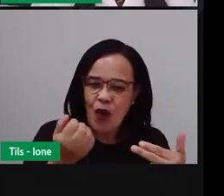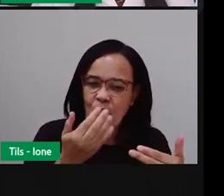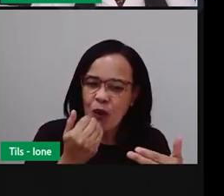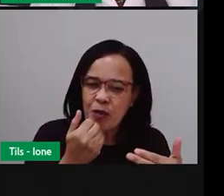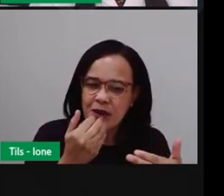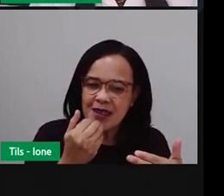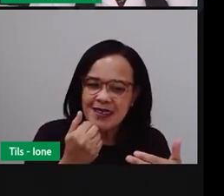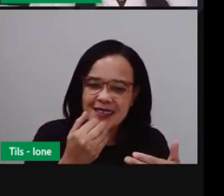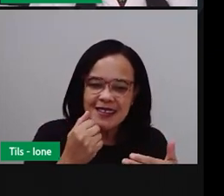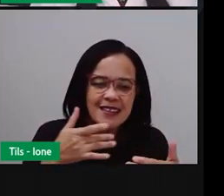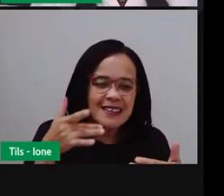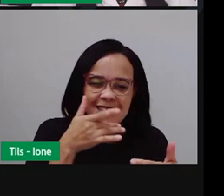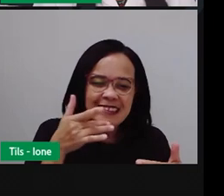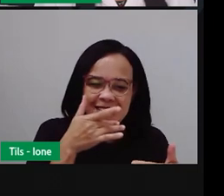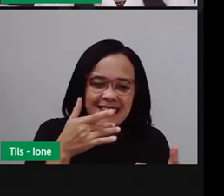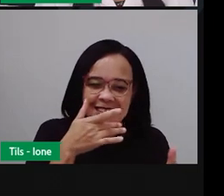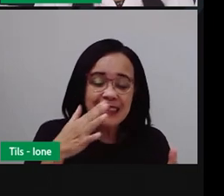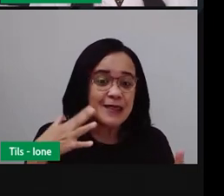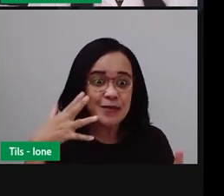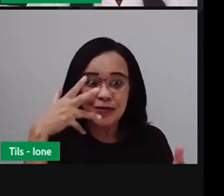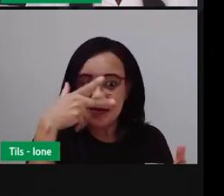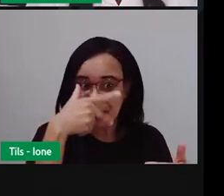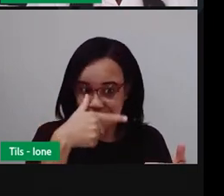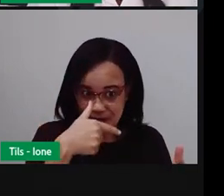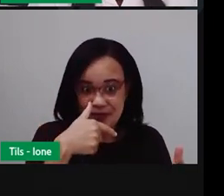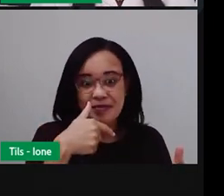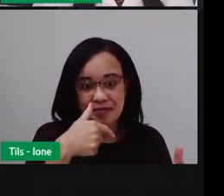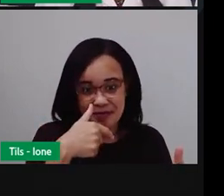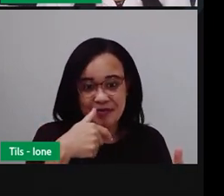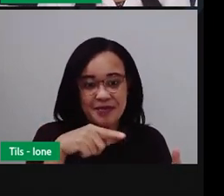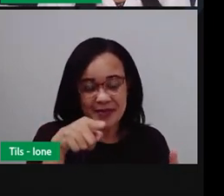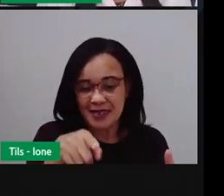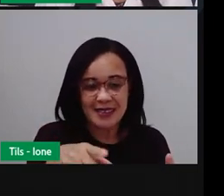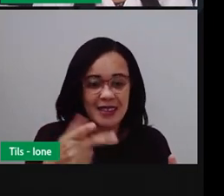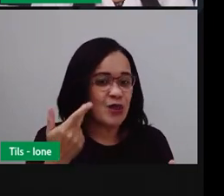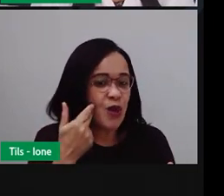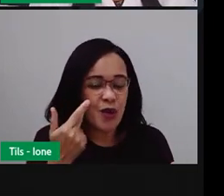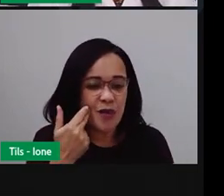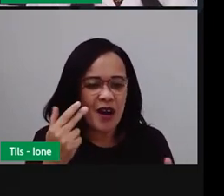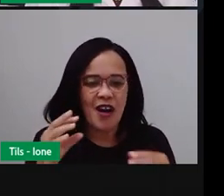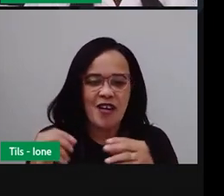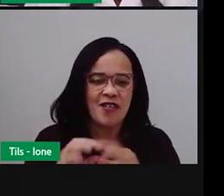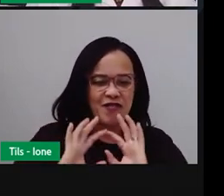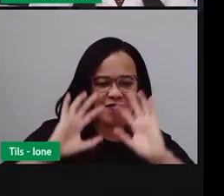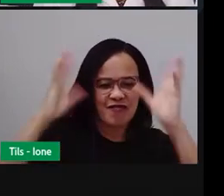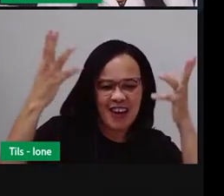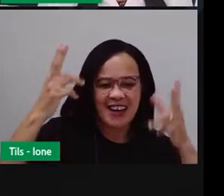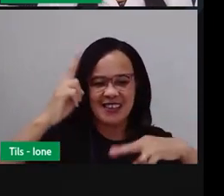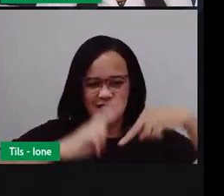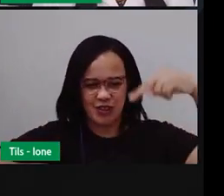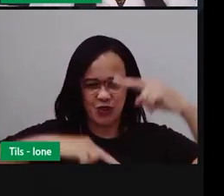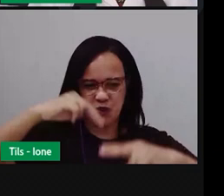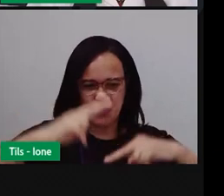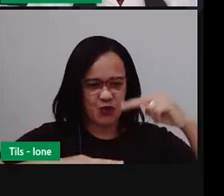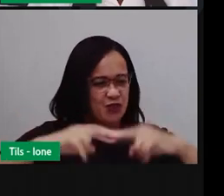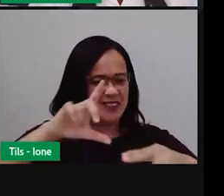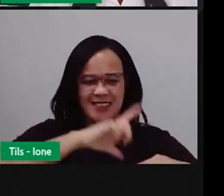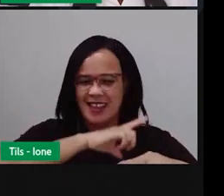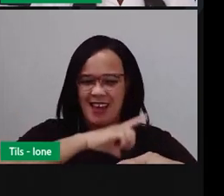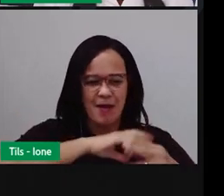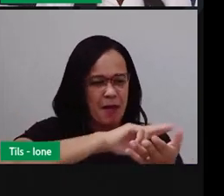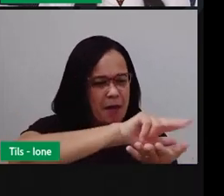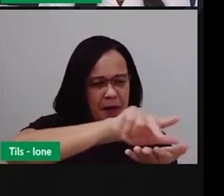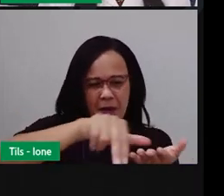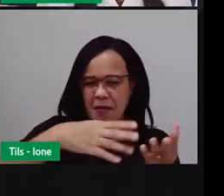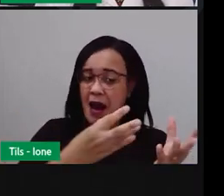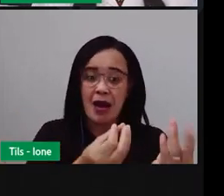do Nordeste e também muito comuns nas festas juninas. O que é que vocês estão